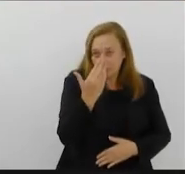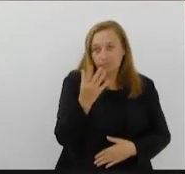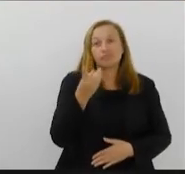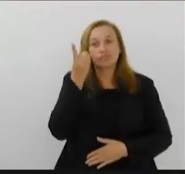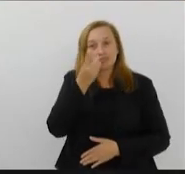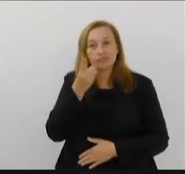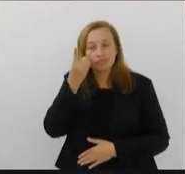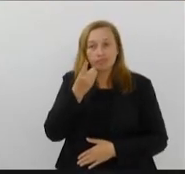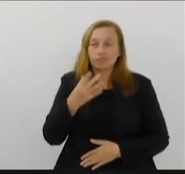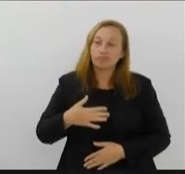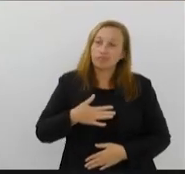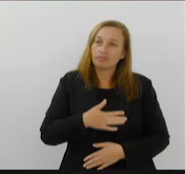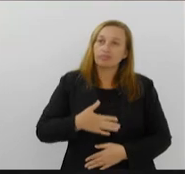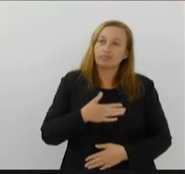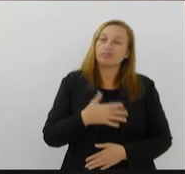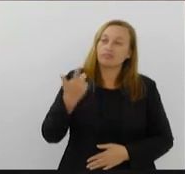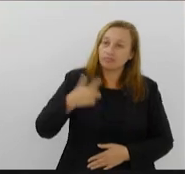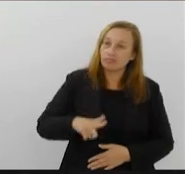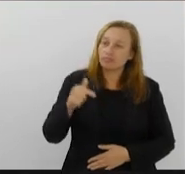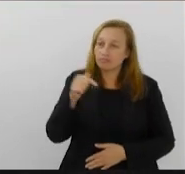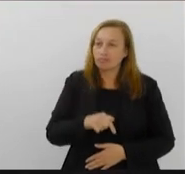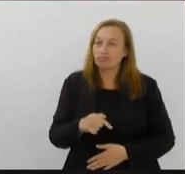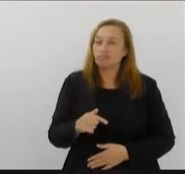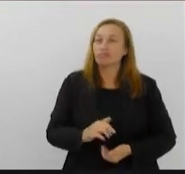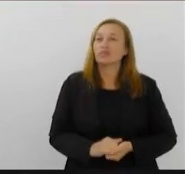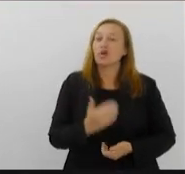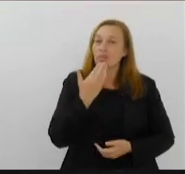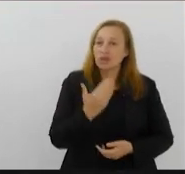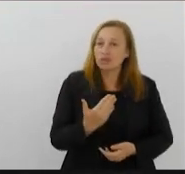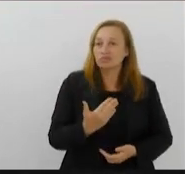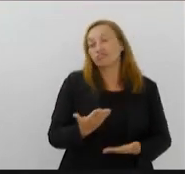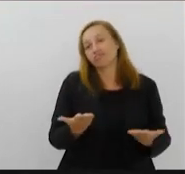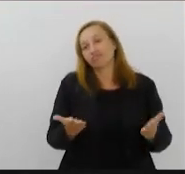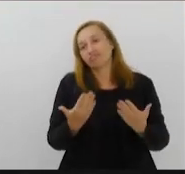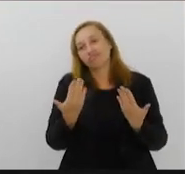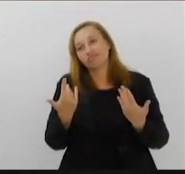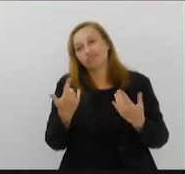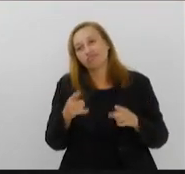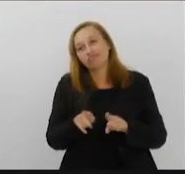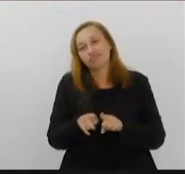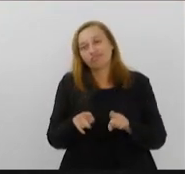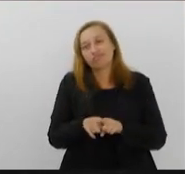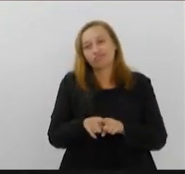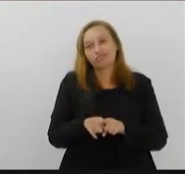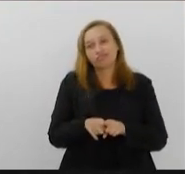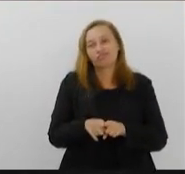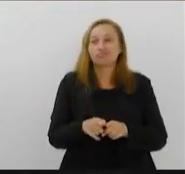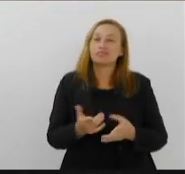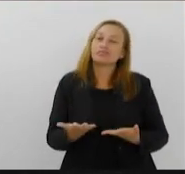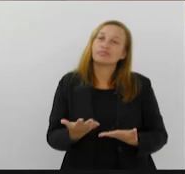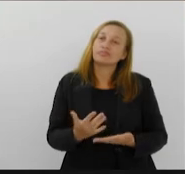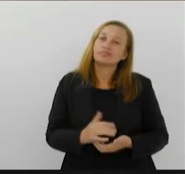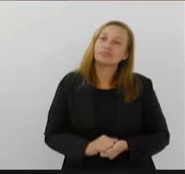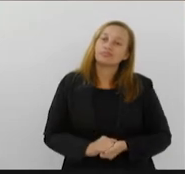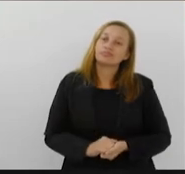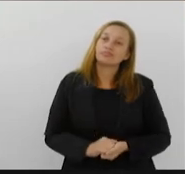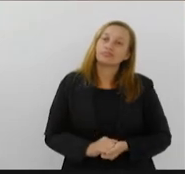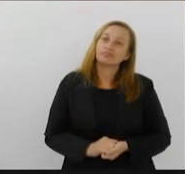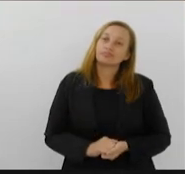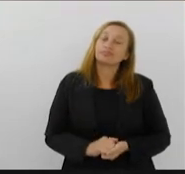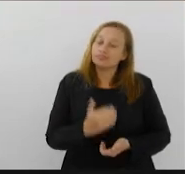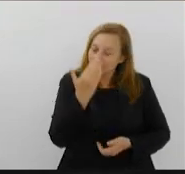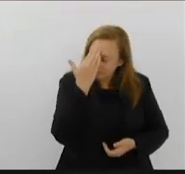deputado. Que prazer estar aqui mais uma vez. E eu peço a gentileza também de estender, por favor,